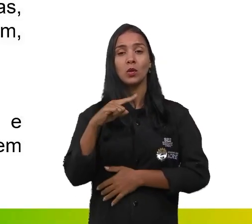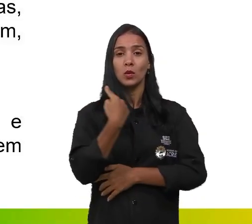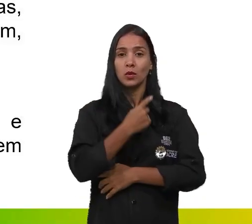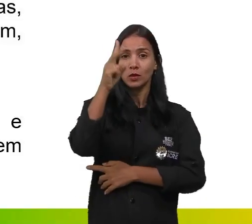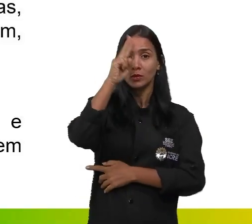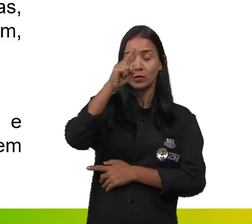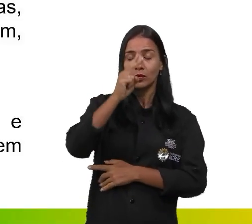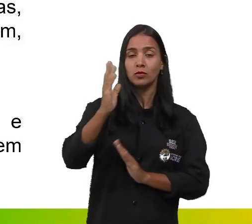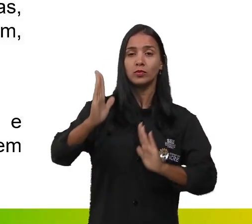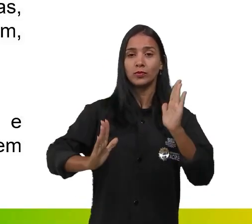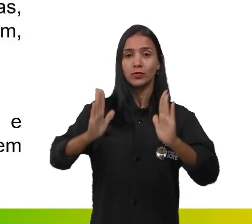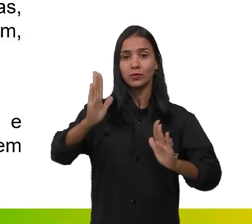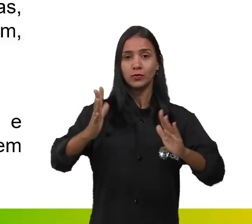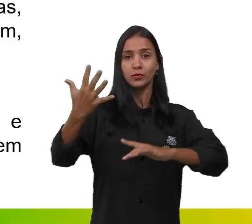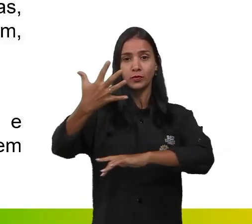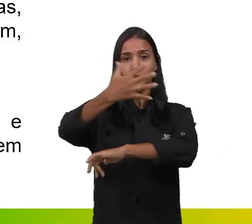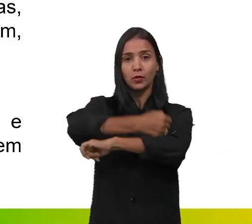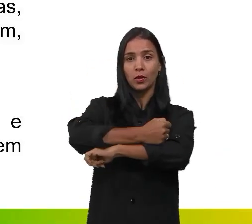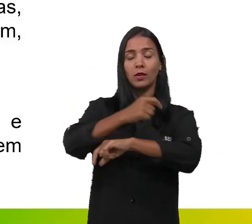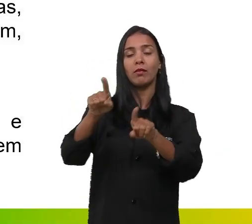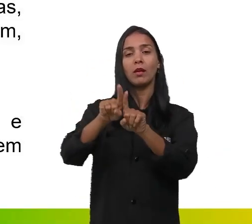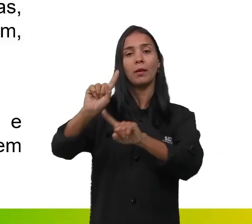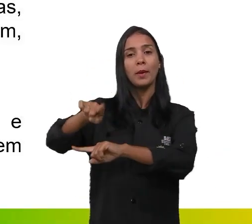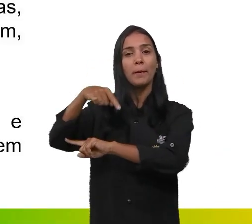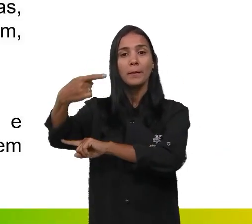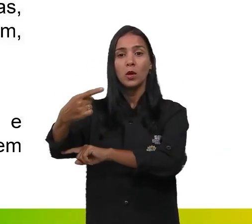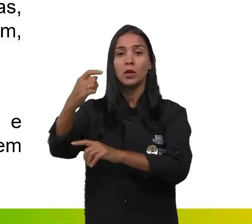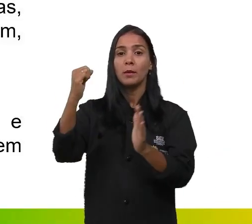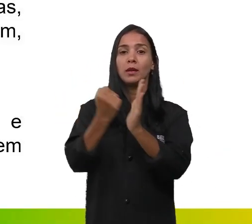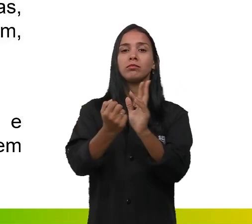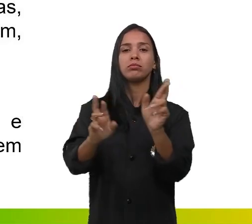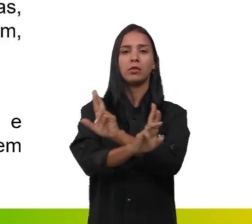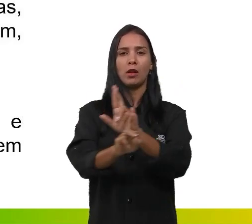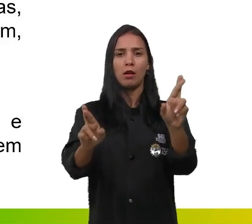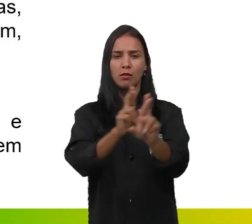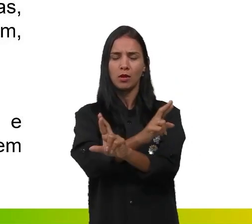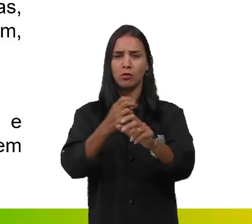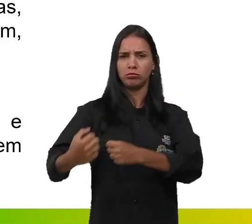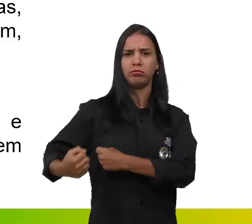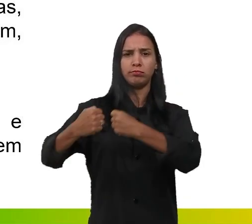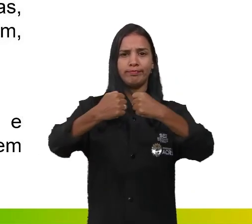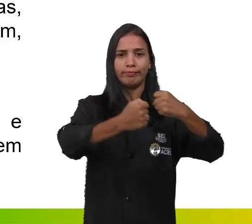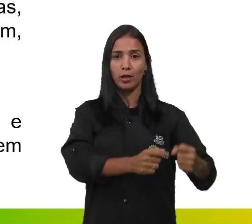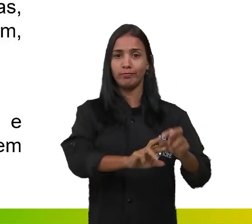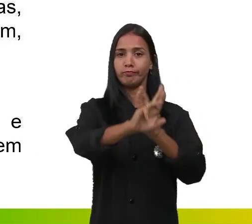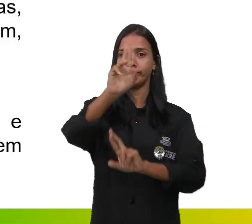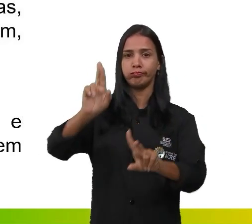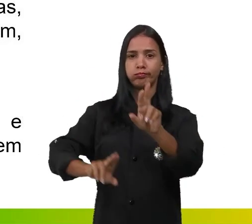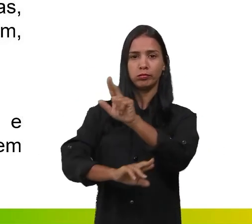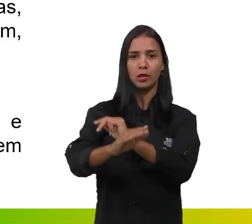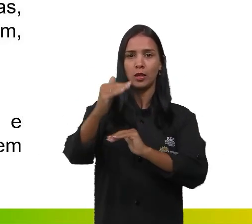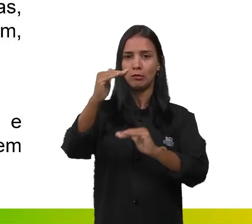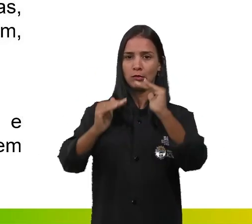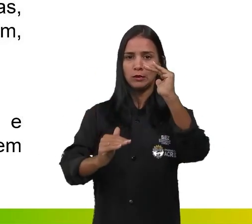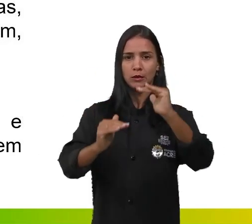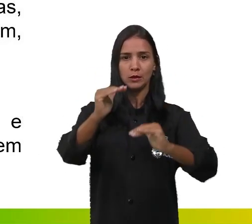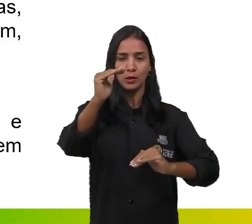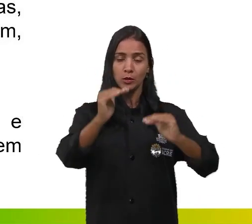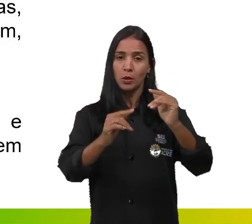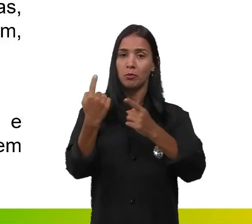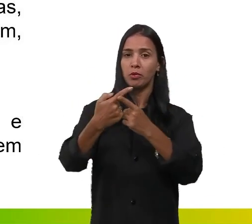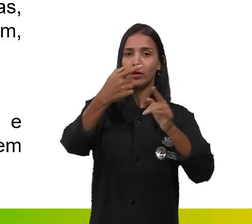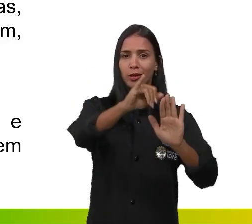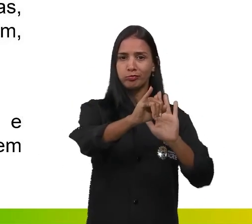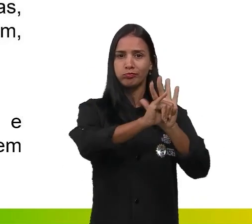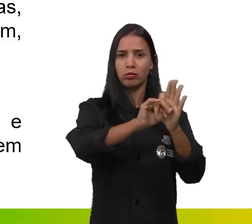pós-colonial brasileira foi marcada por uma relação de poder desigual, onde a identidade